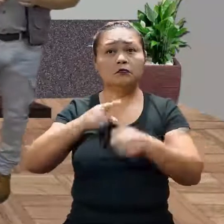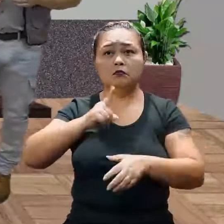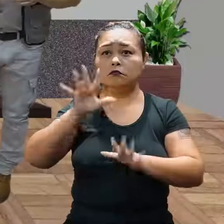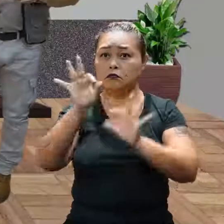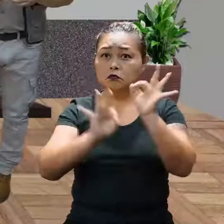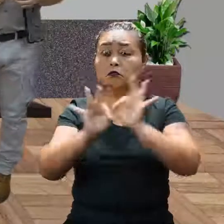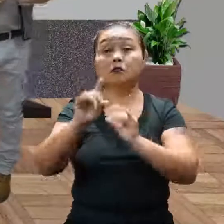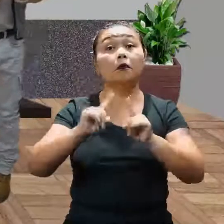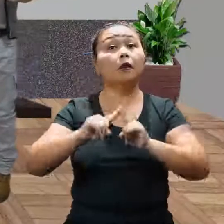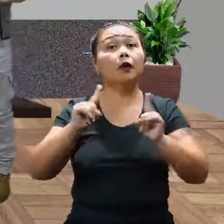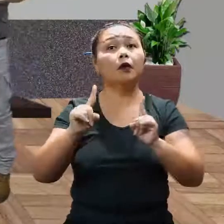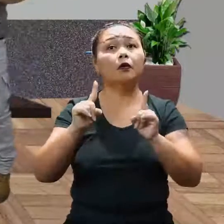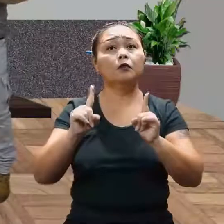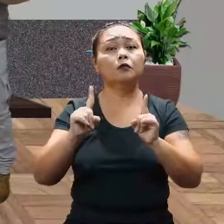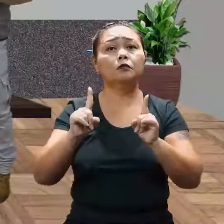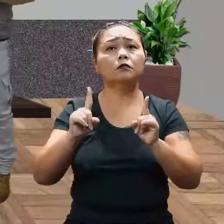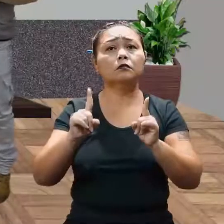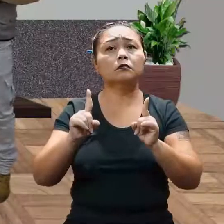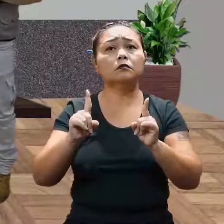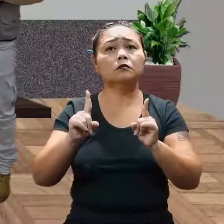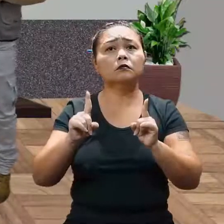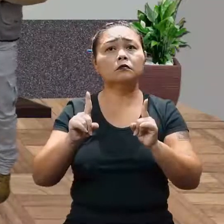ordem, mas